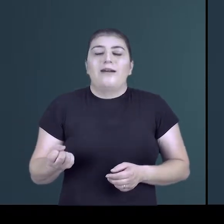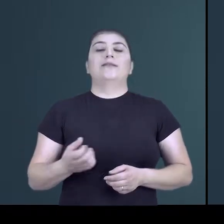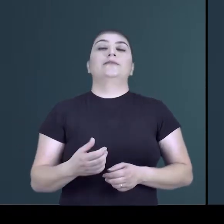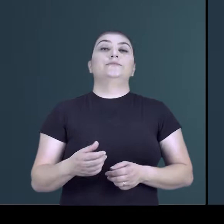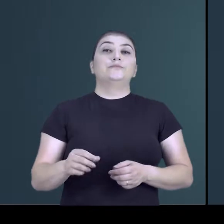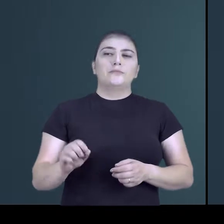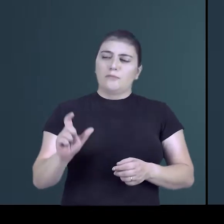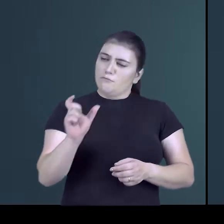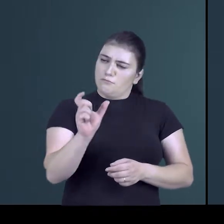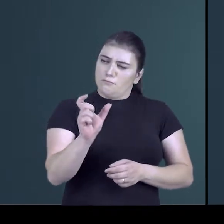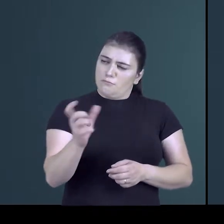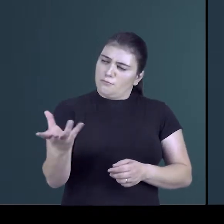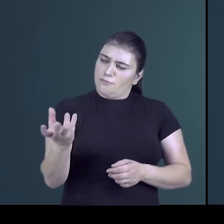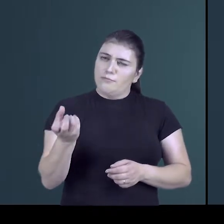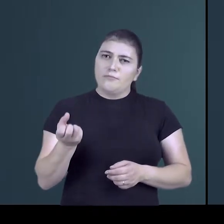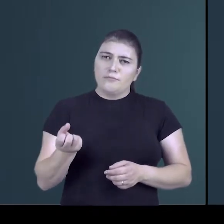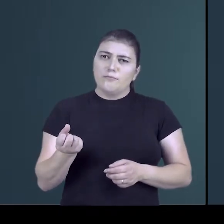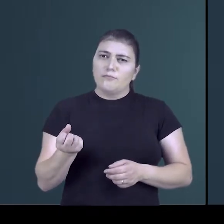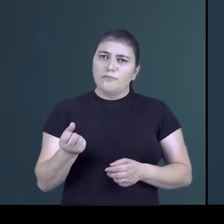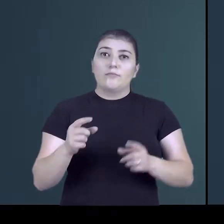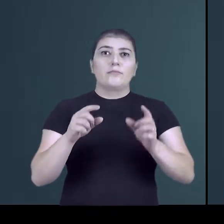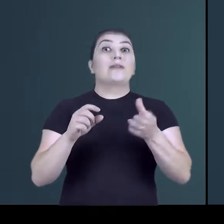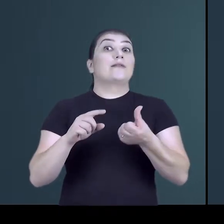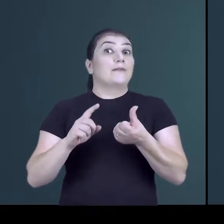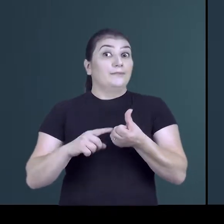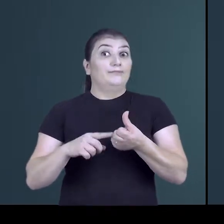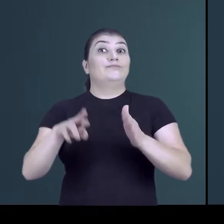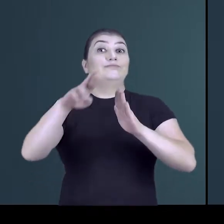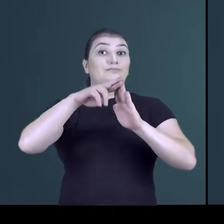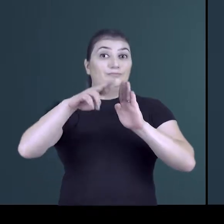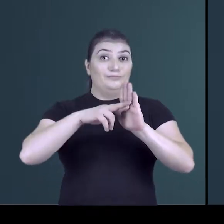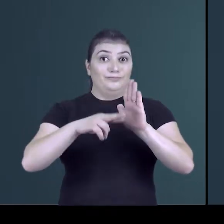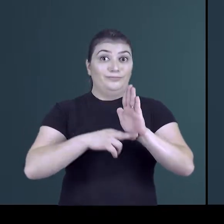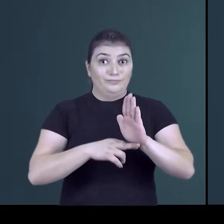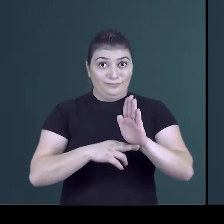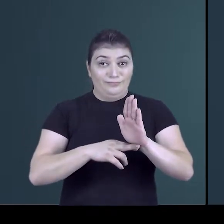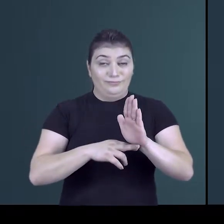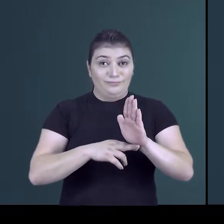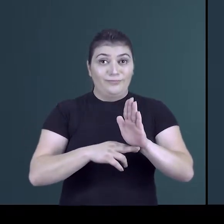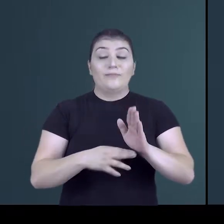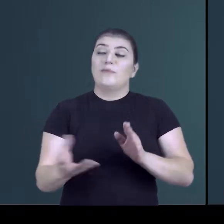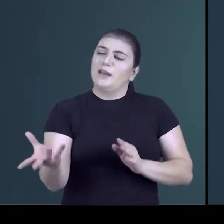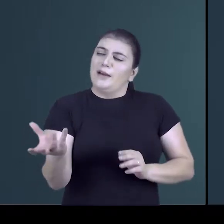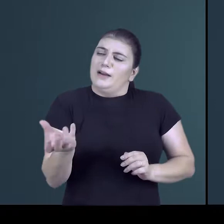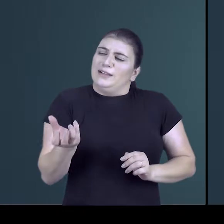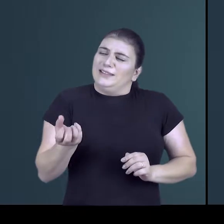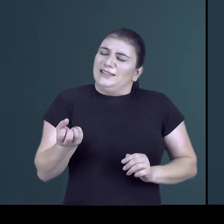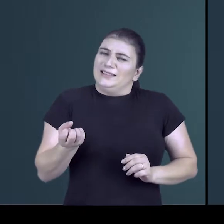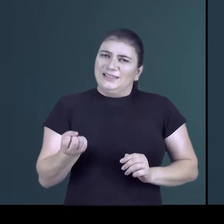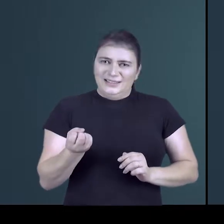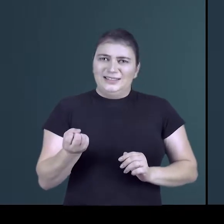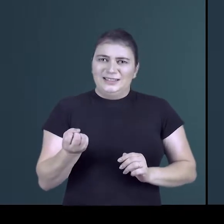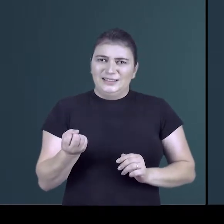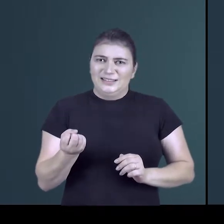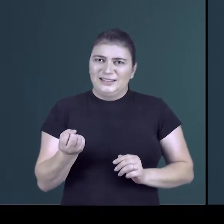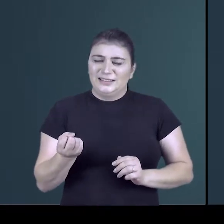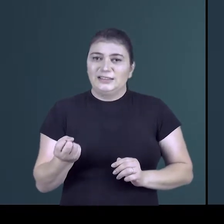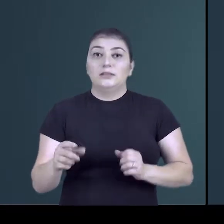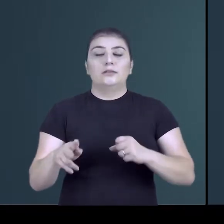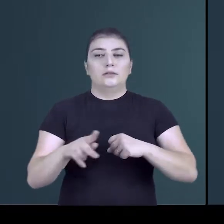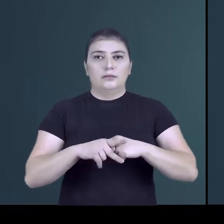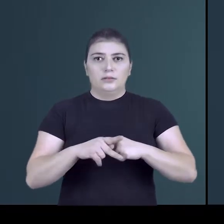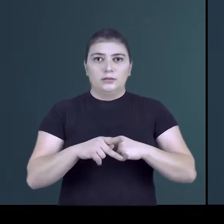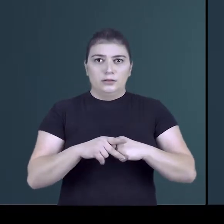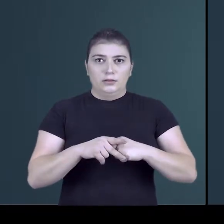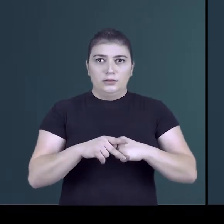à palavra atrativa, temos 6 regras, 6 elementos que atraem ou puxam o pronome.